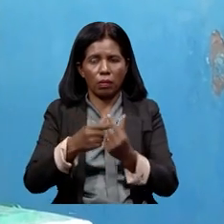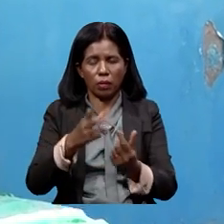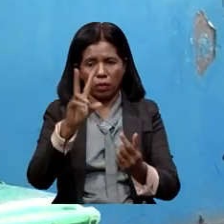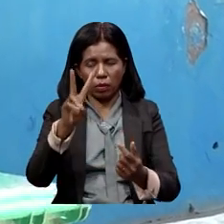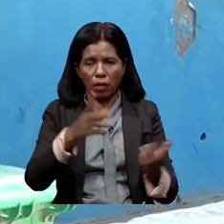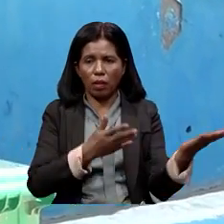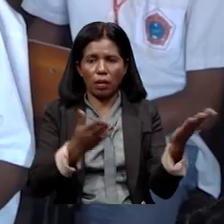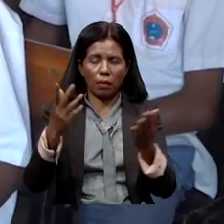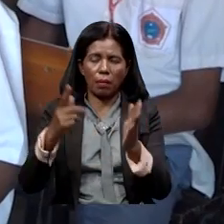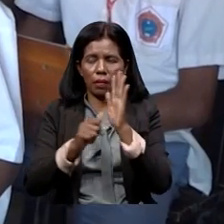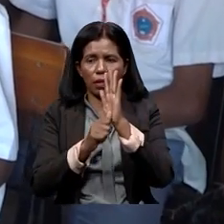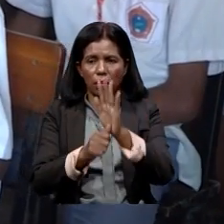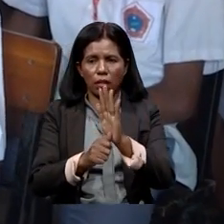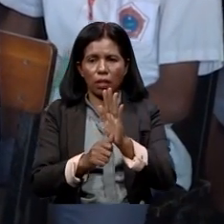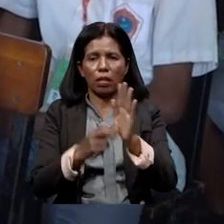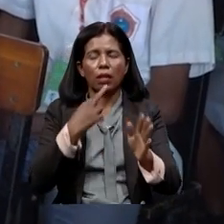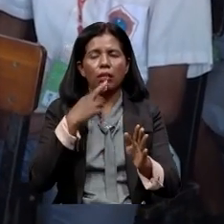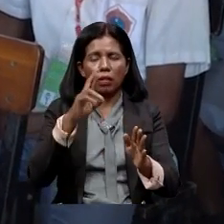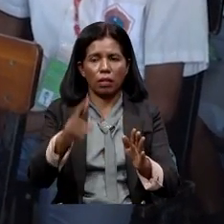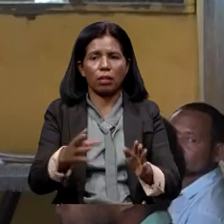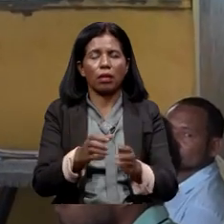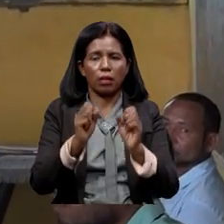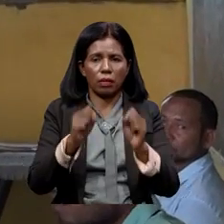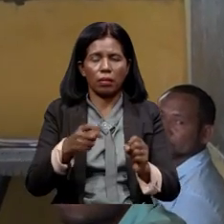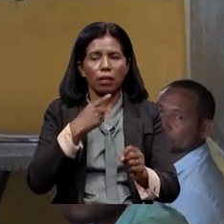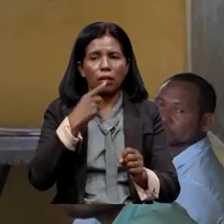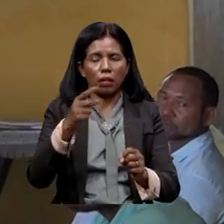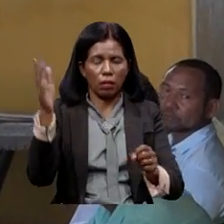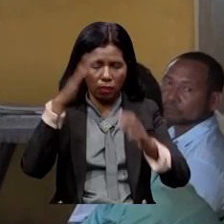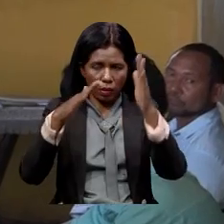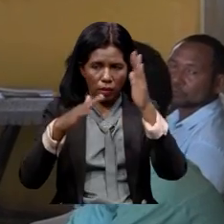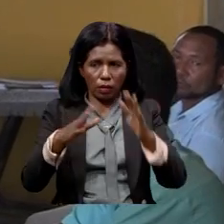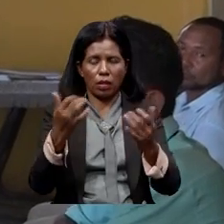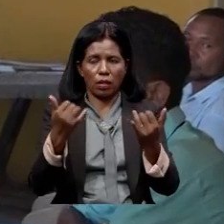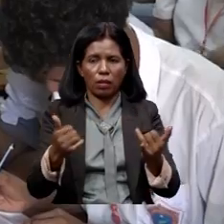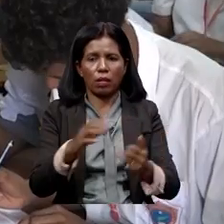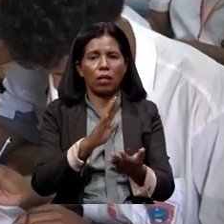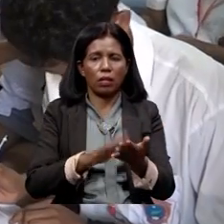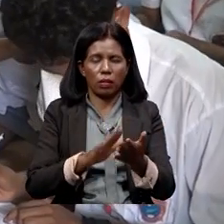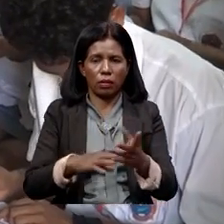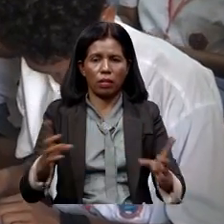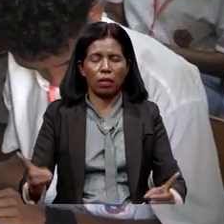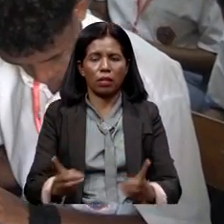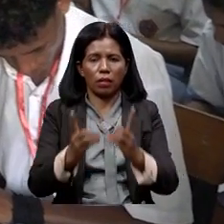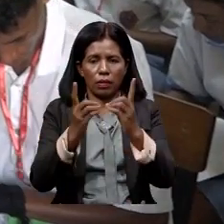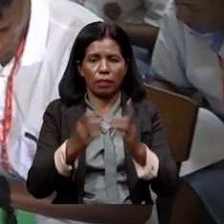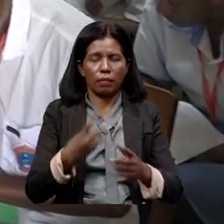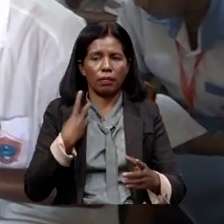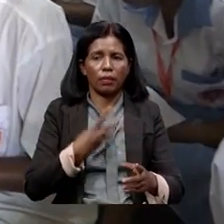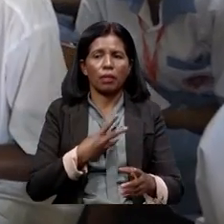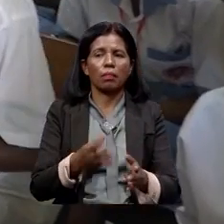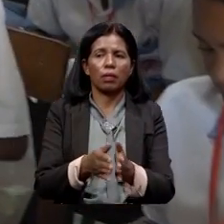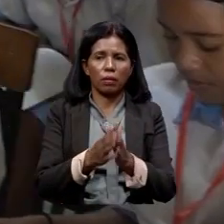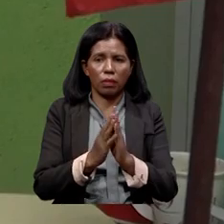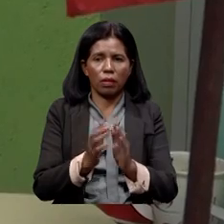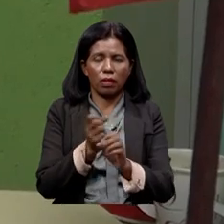ba presenta ia Parlamento atu responde pedido ne, hodi bele hatan ba problema neve mak dadaune escola ne, soro. Ami russo para